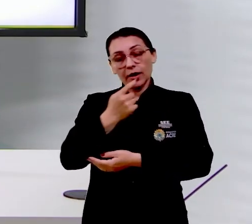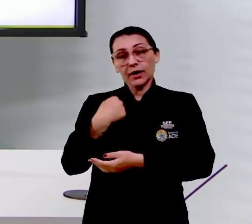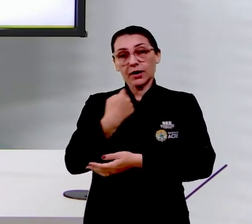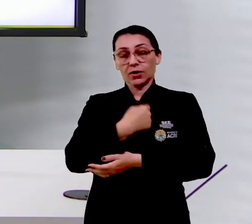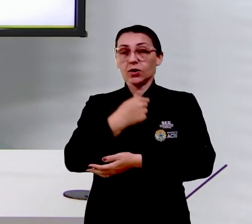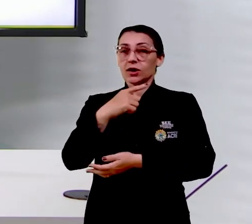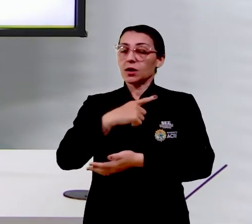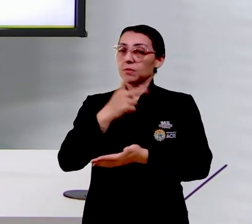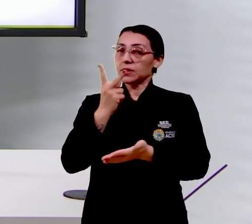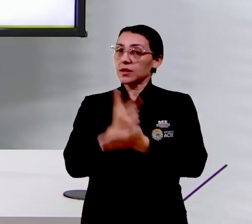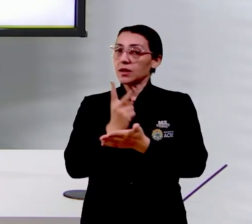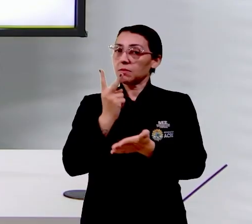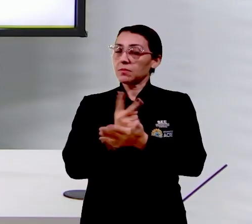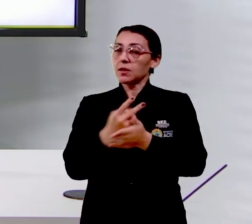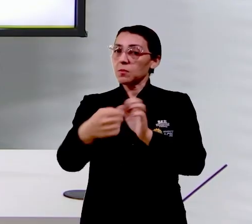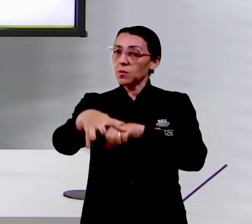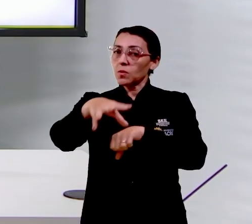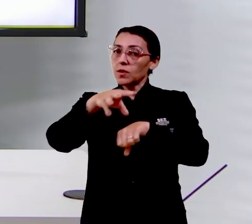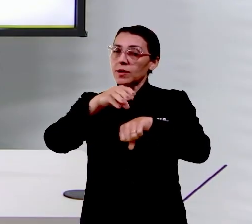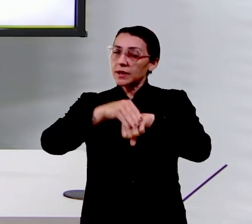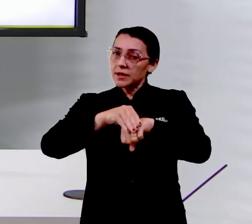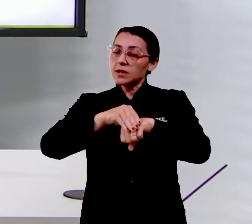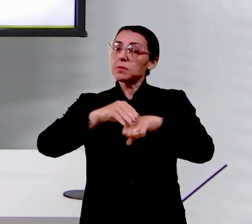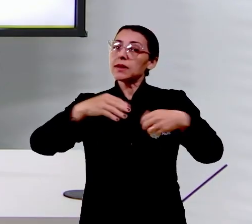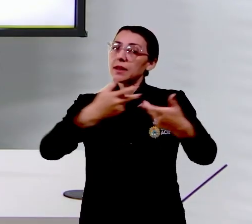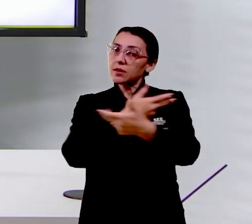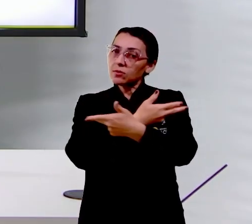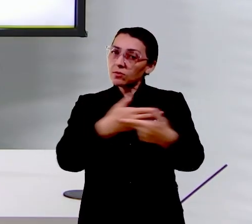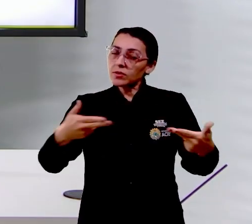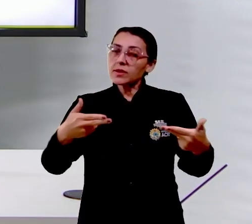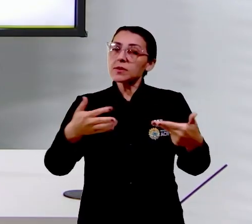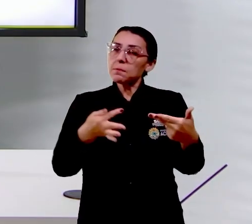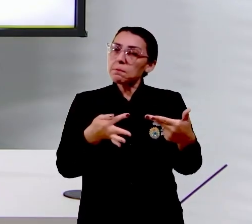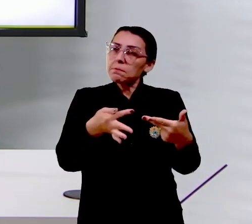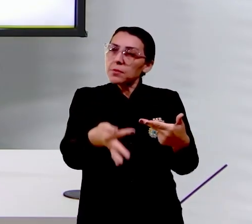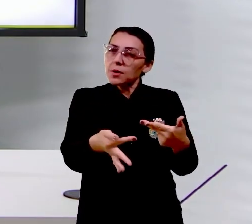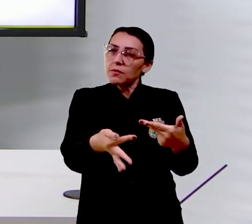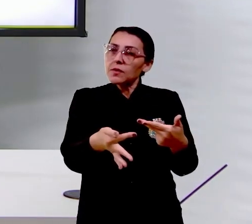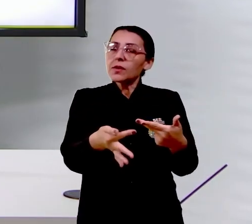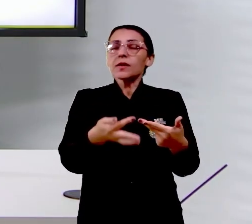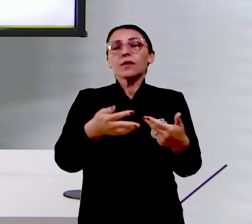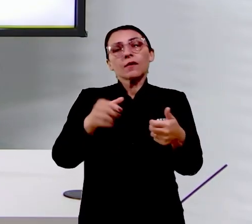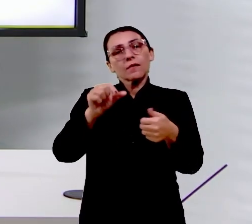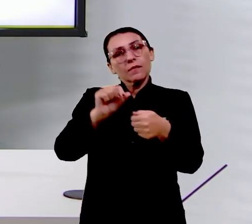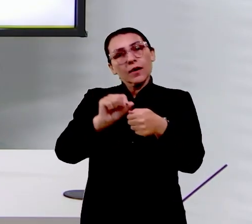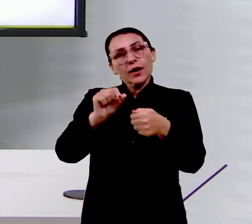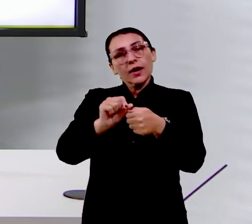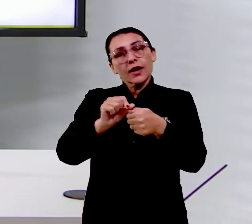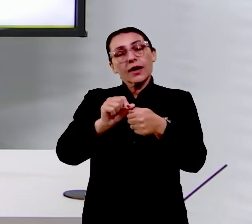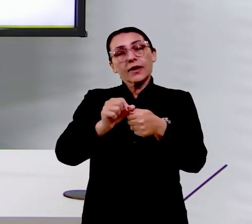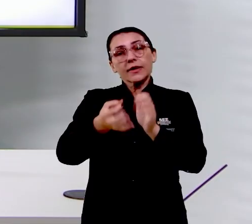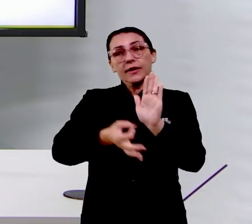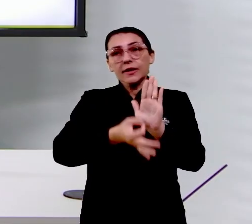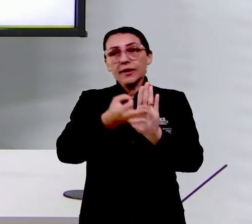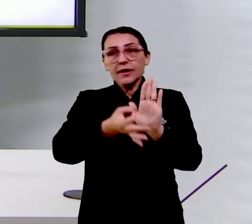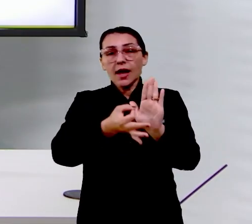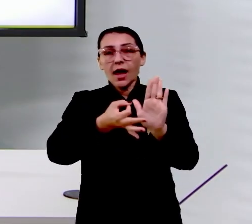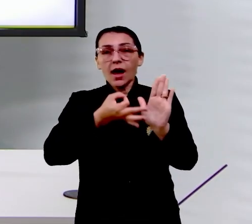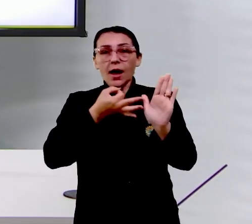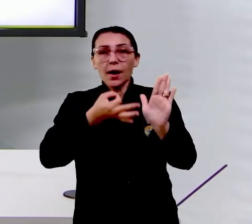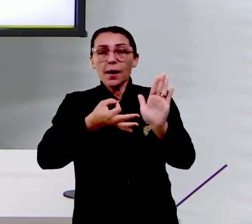ele diz que nós temos sempre um conhecimento parcial das coisas. Na verdade, ele vai fazer uma crítica da razão